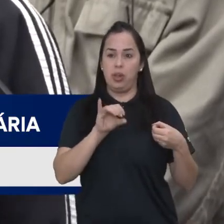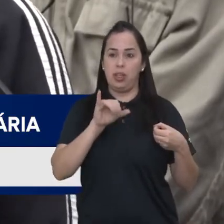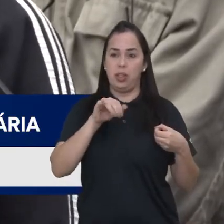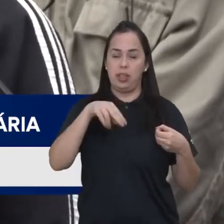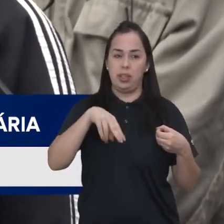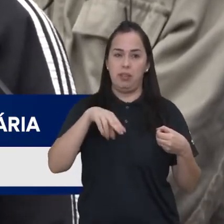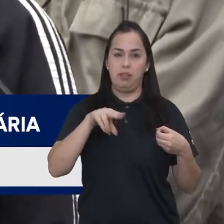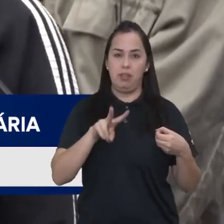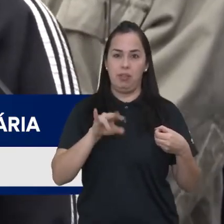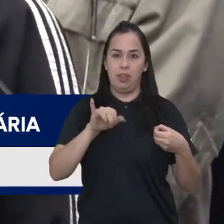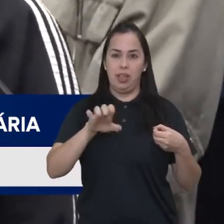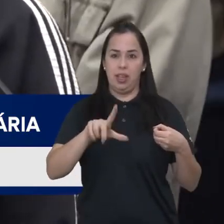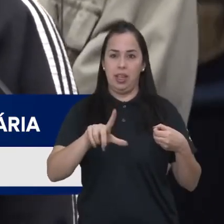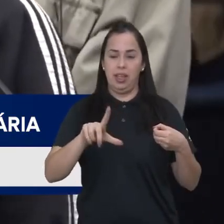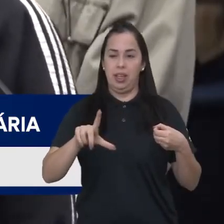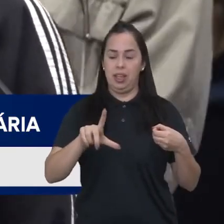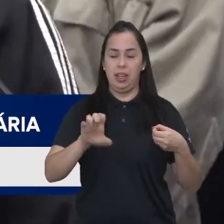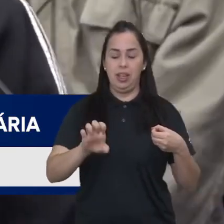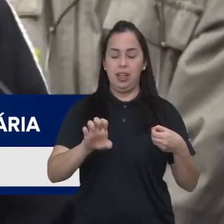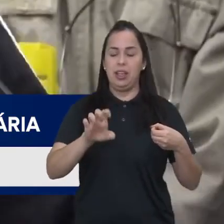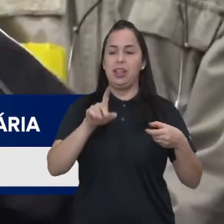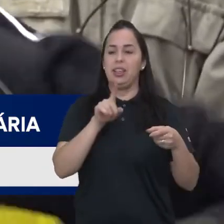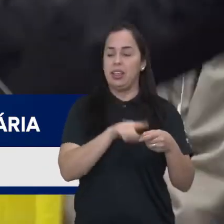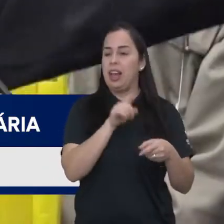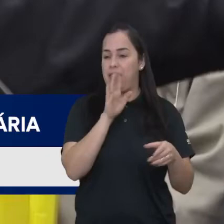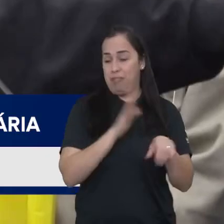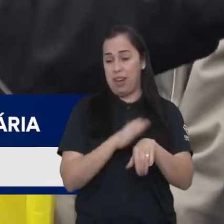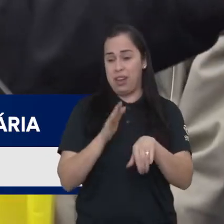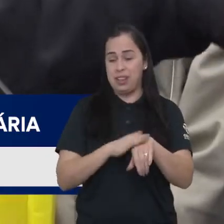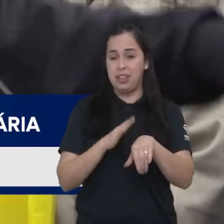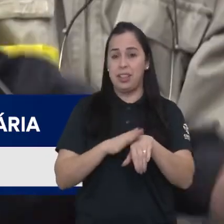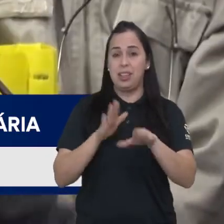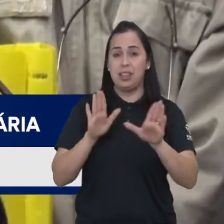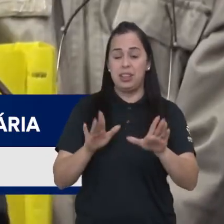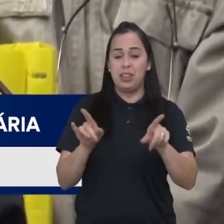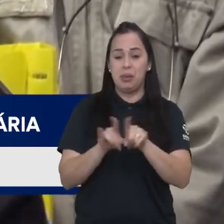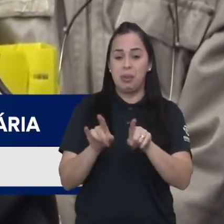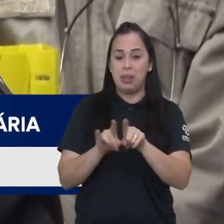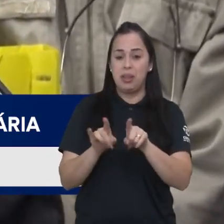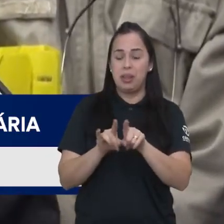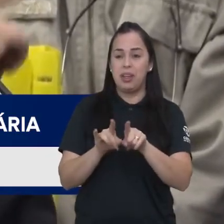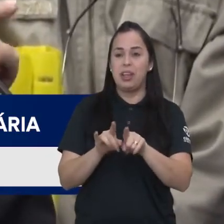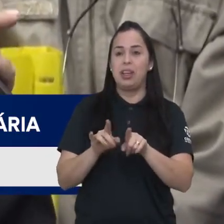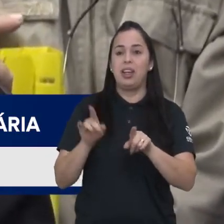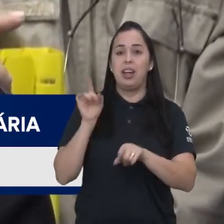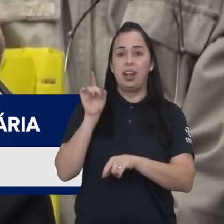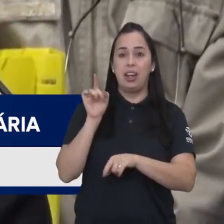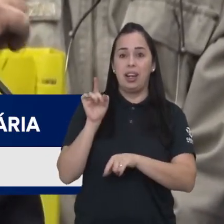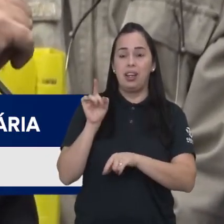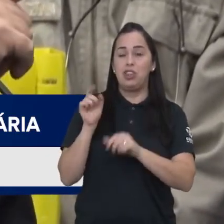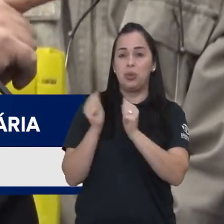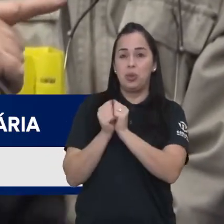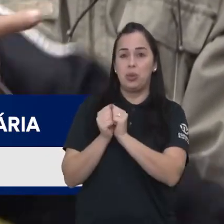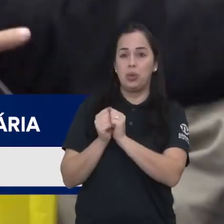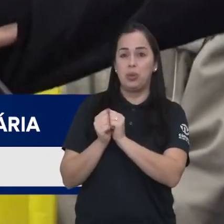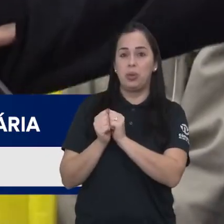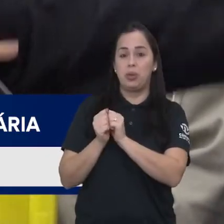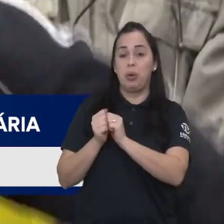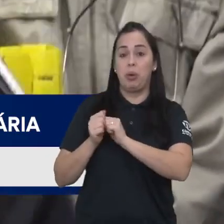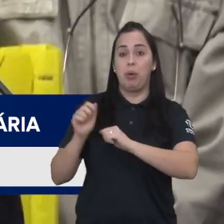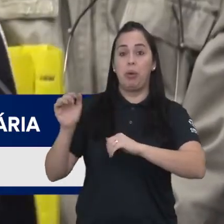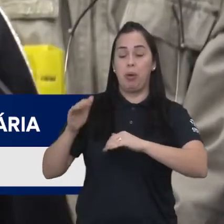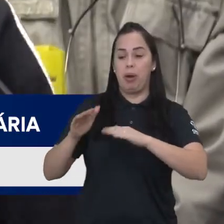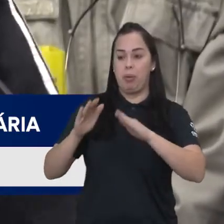com o Partido Novo. Área semelhante a do Banhado, onde eu também solidarizo com o pessoal ali que eu morei 25 anos com o pessoal do Banhado aí,